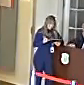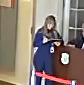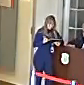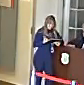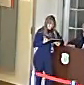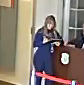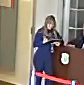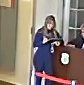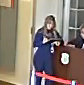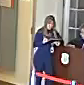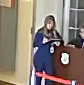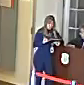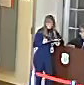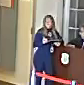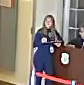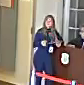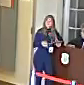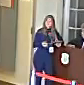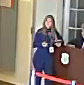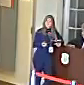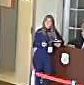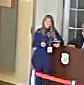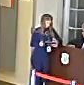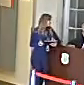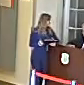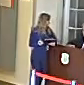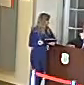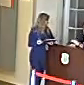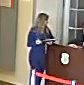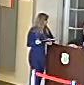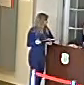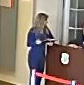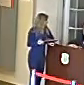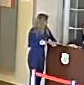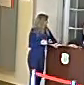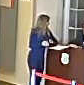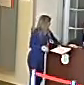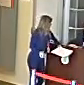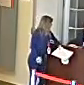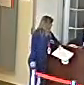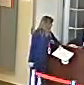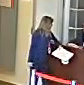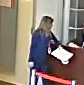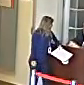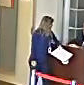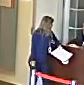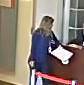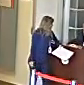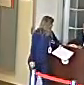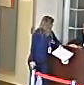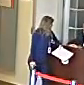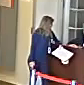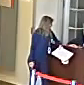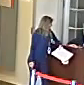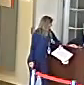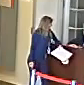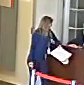presidente o deputado end Mesquita vice-presidente Duarte berro aqui Deputado